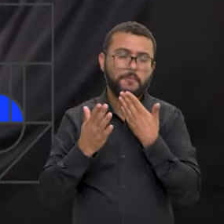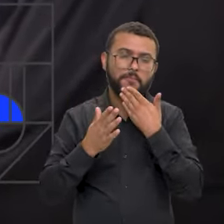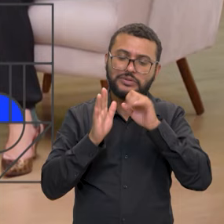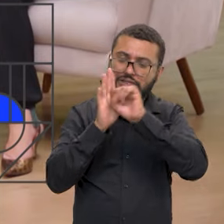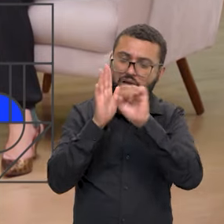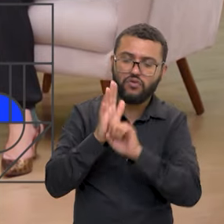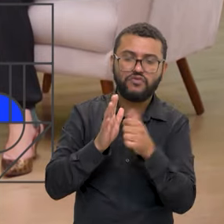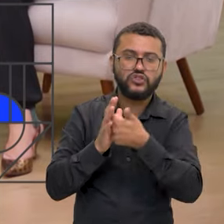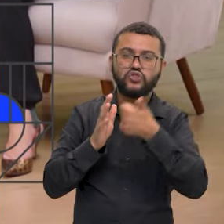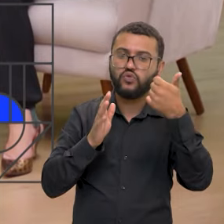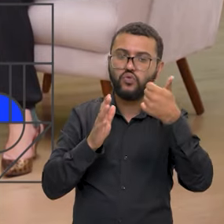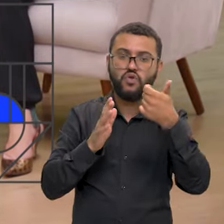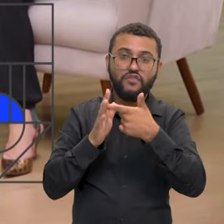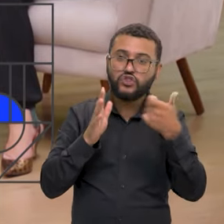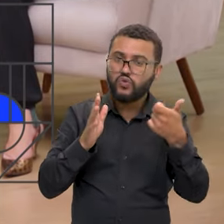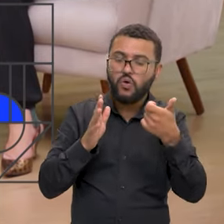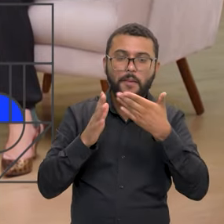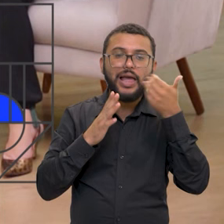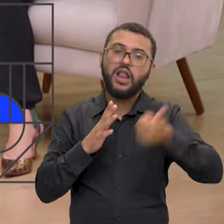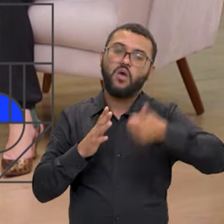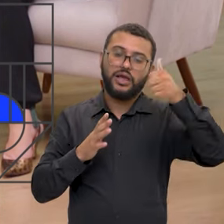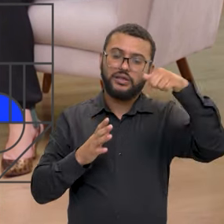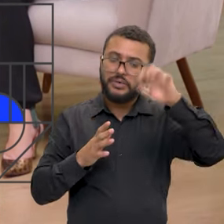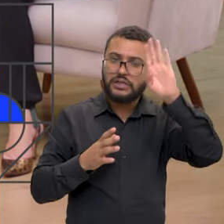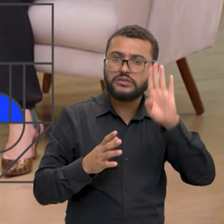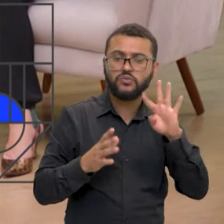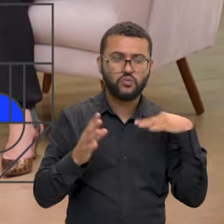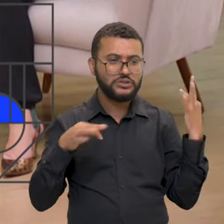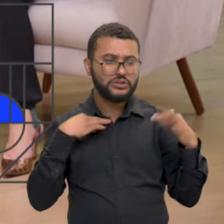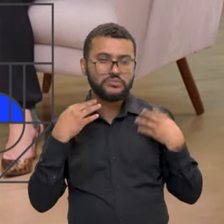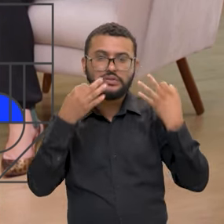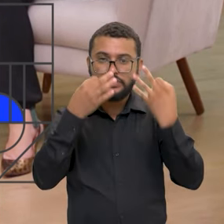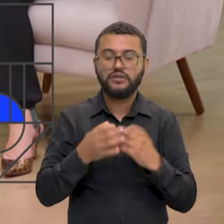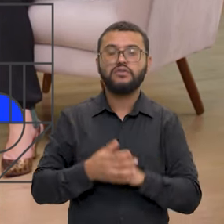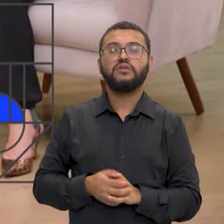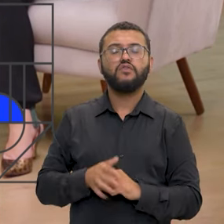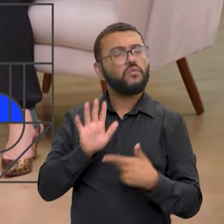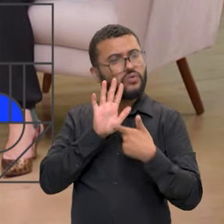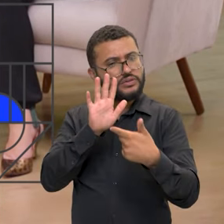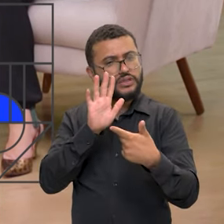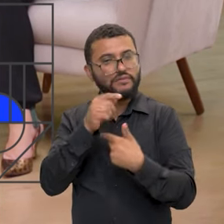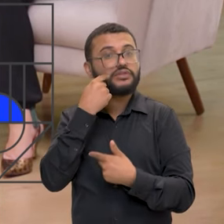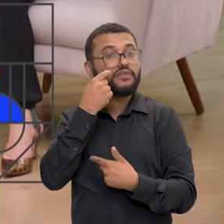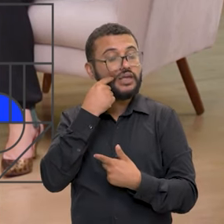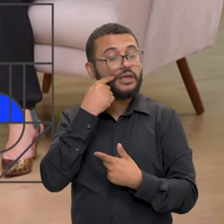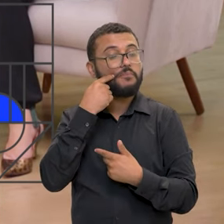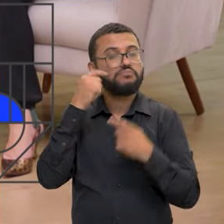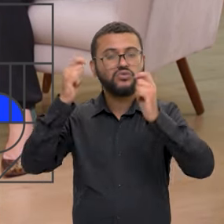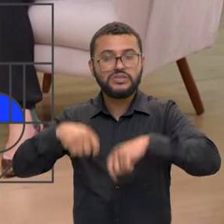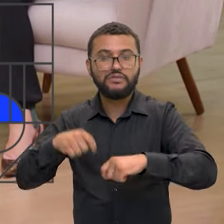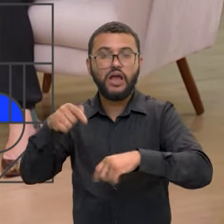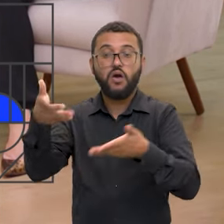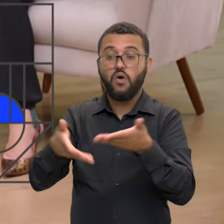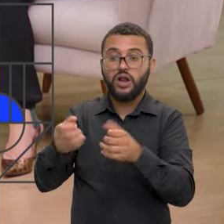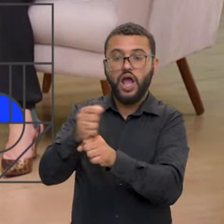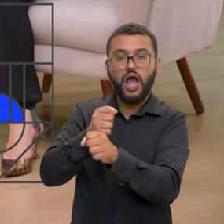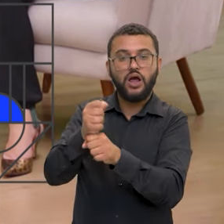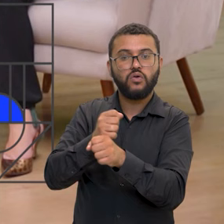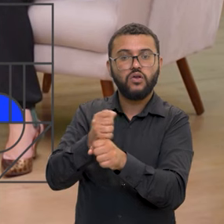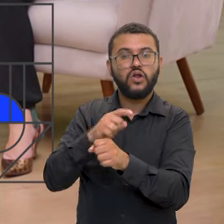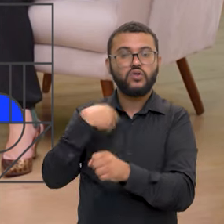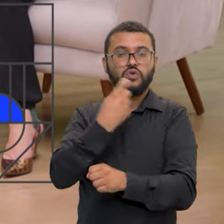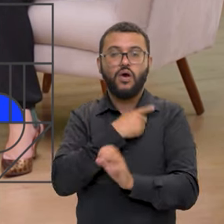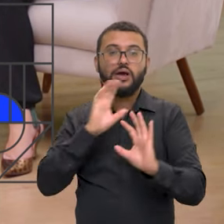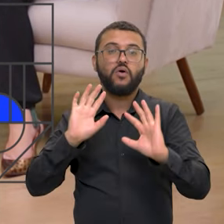para que a gente identifique o potencial desse ano, a gente está comemorando na Embratur, Embratur que cuida do turismo internacional, da